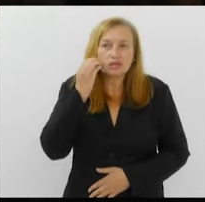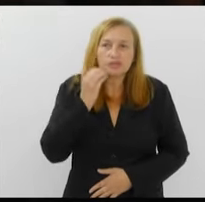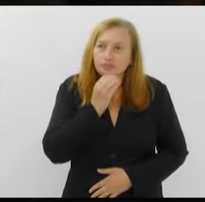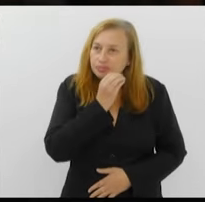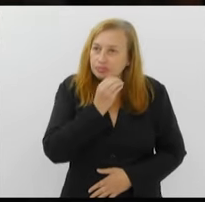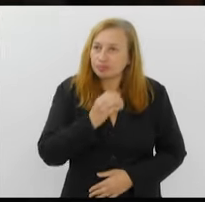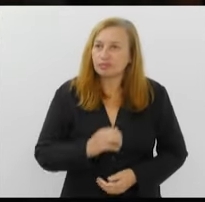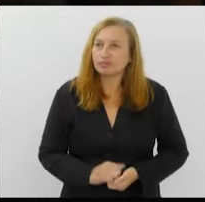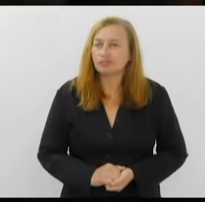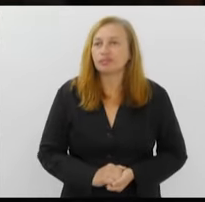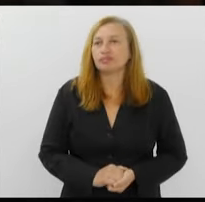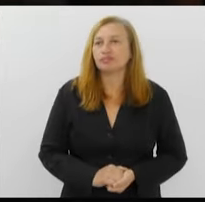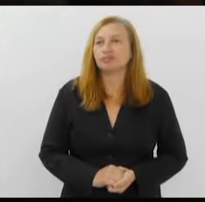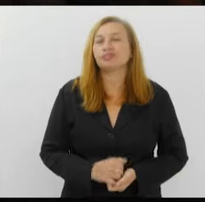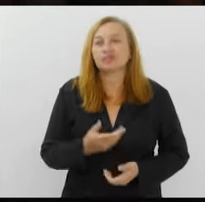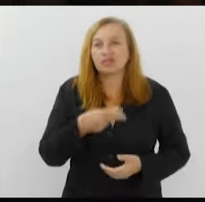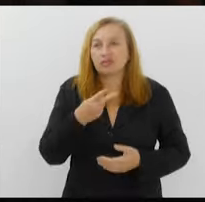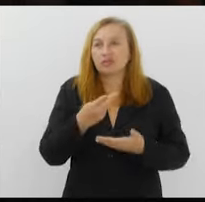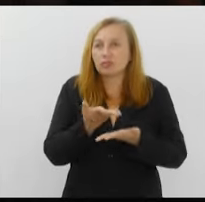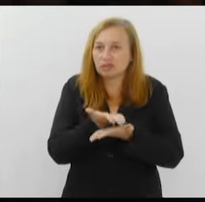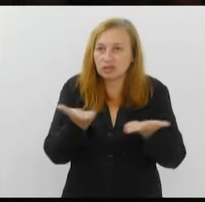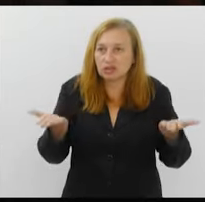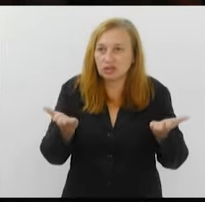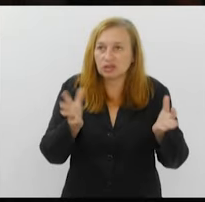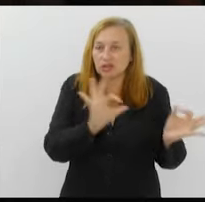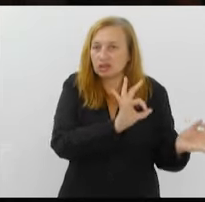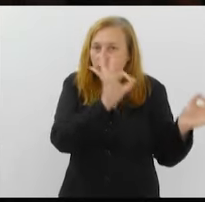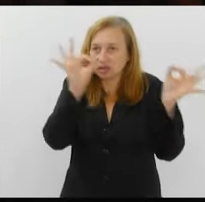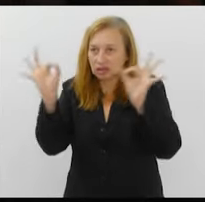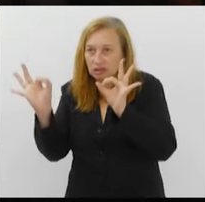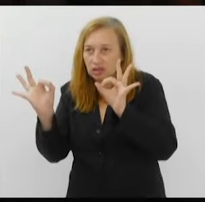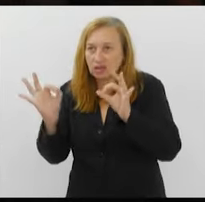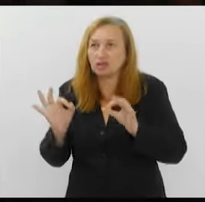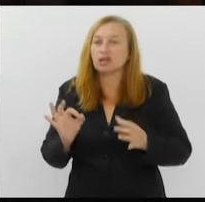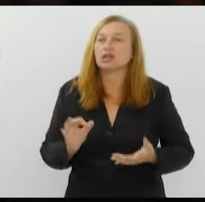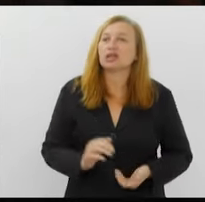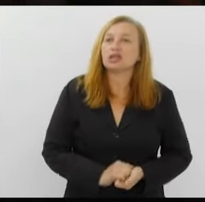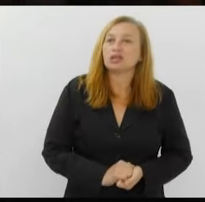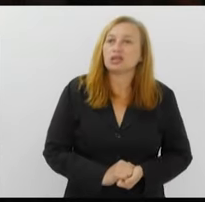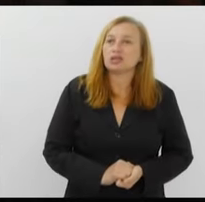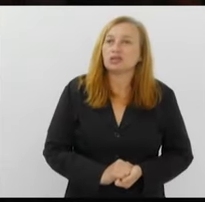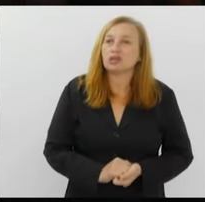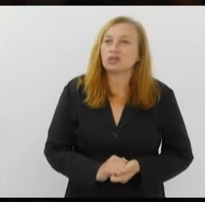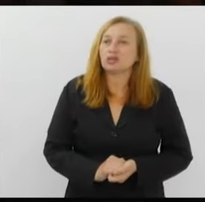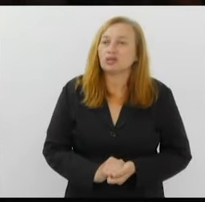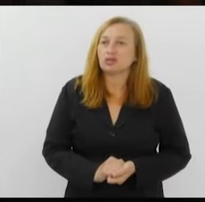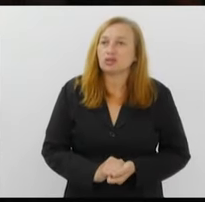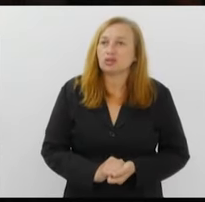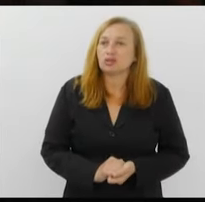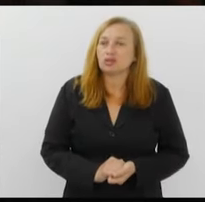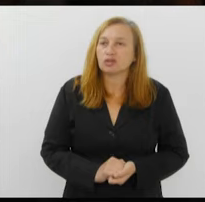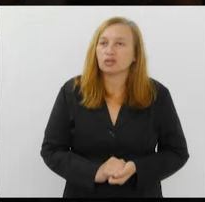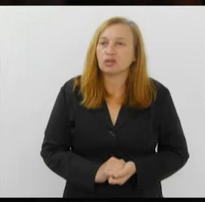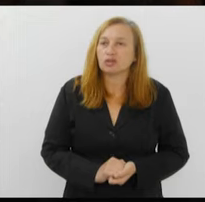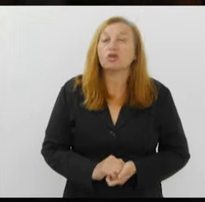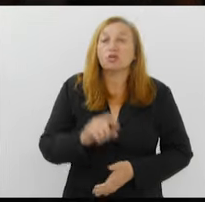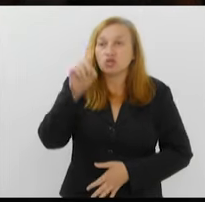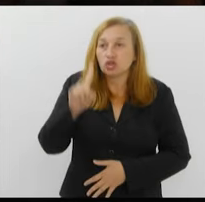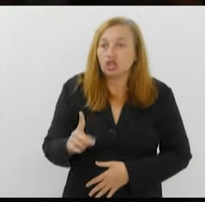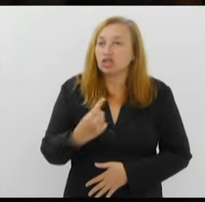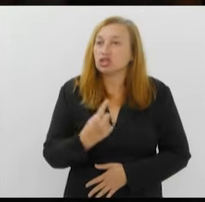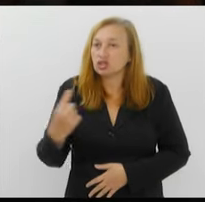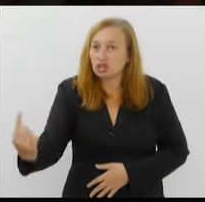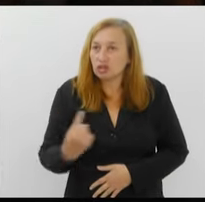Castro, digo para todos aqueles que nos estão assistindo, determinou de volta à população o direito de ir e